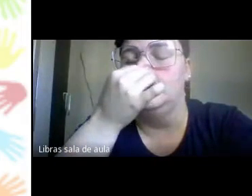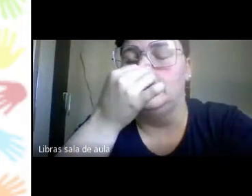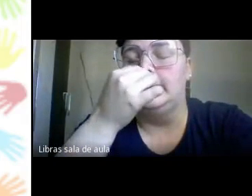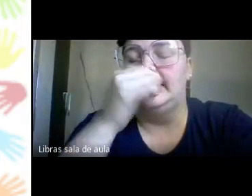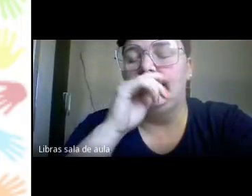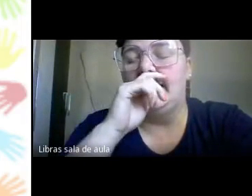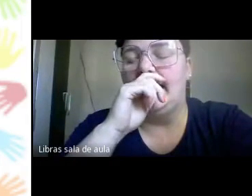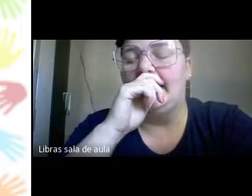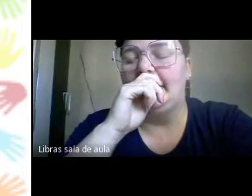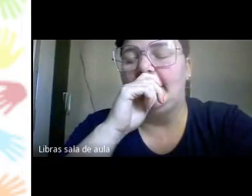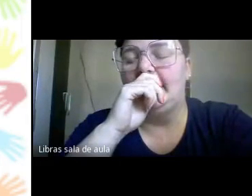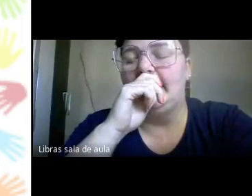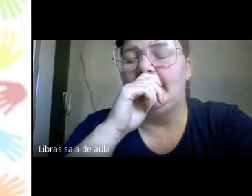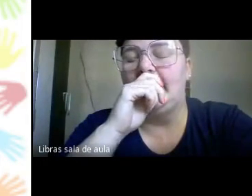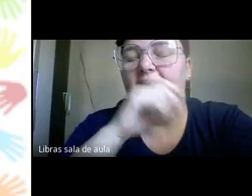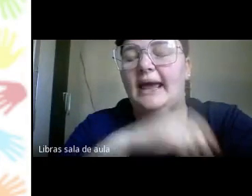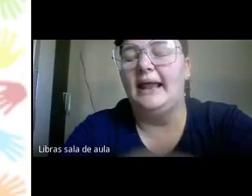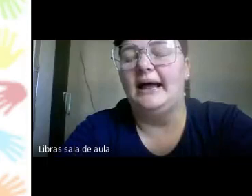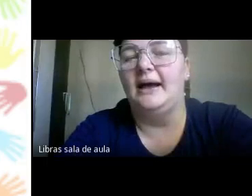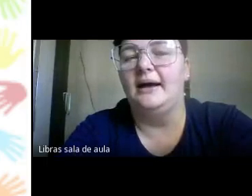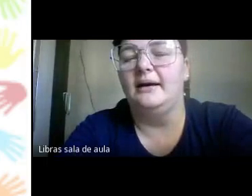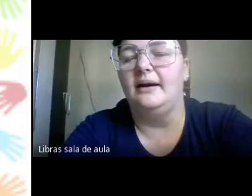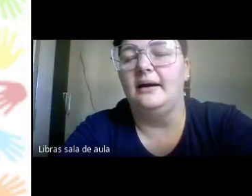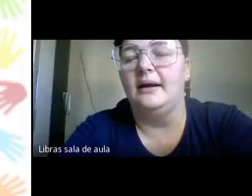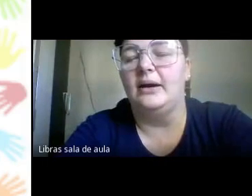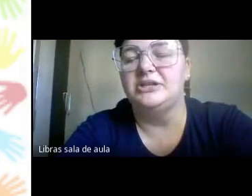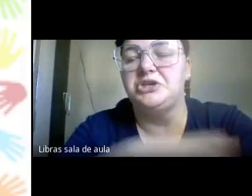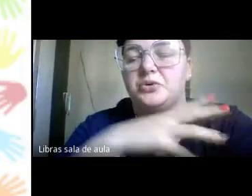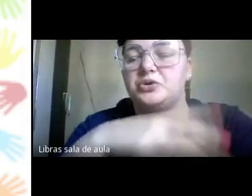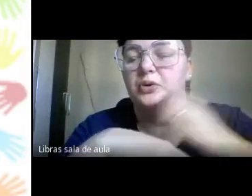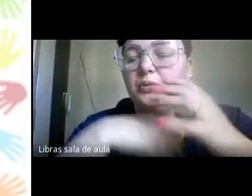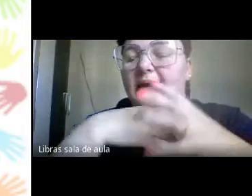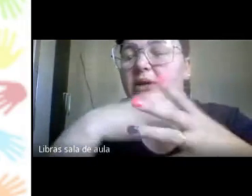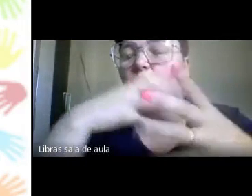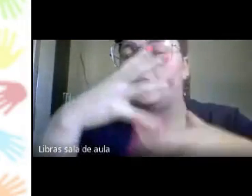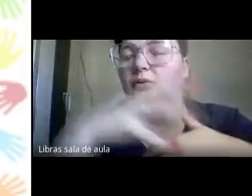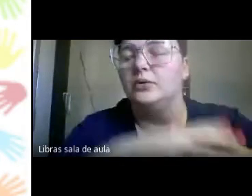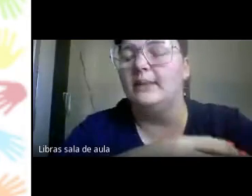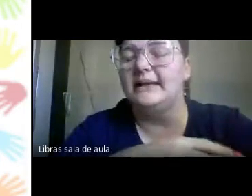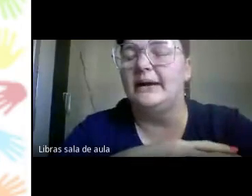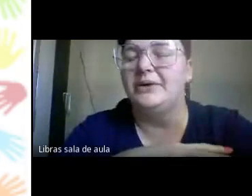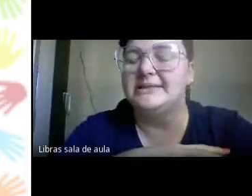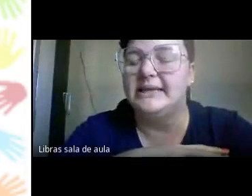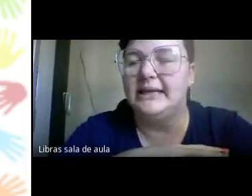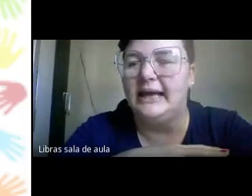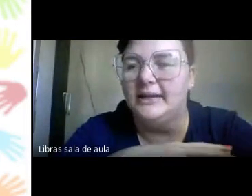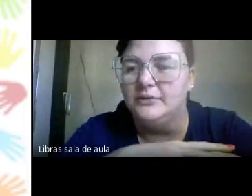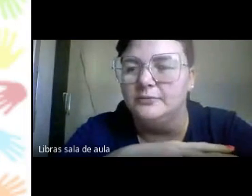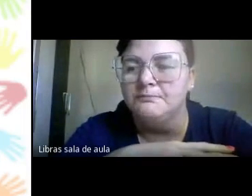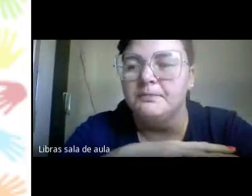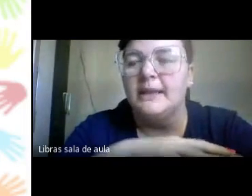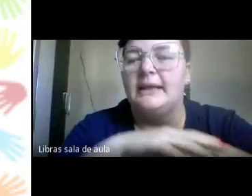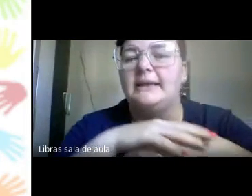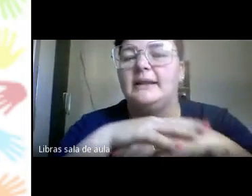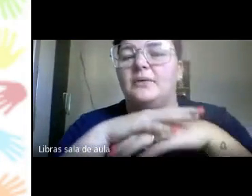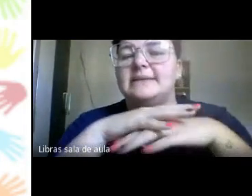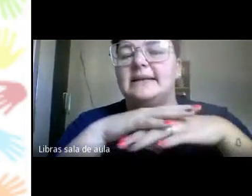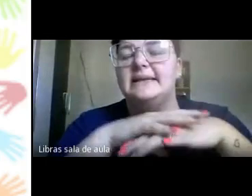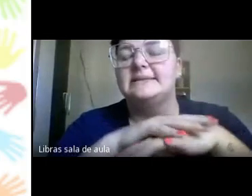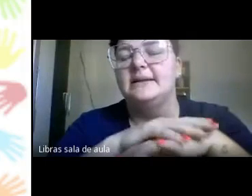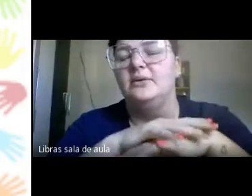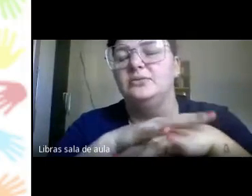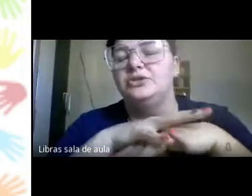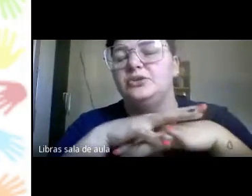livro. E aí, a gente construiu ele todo com material reciclado. Então,